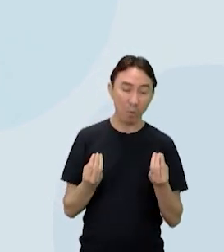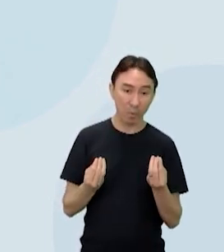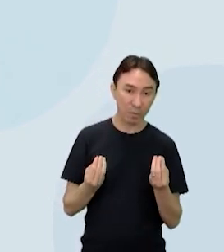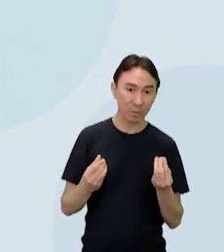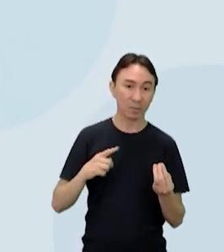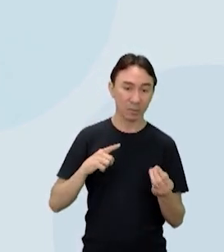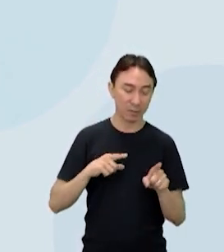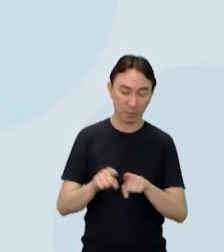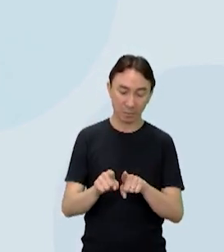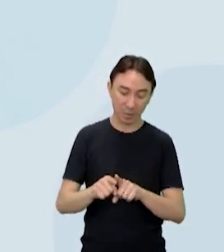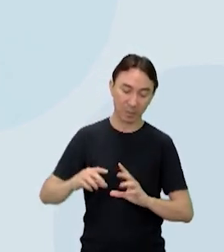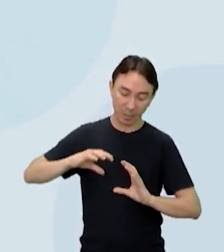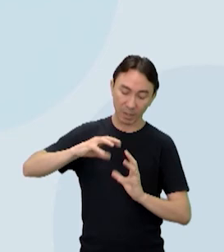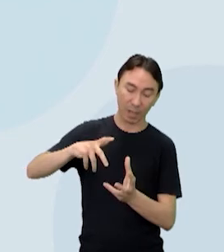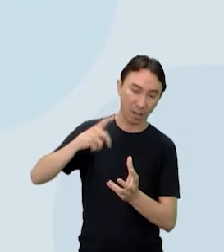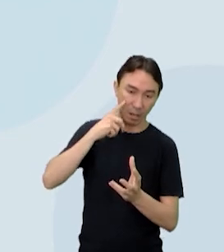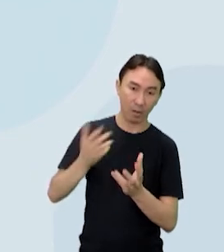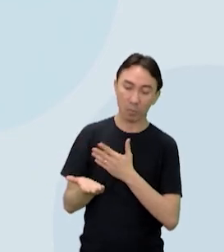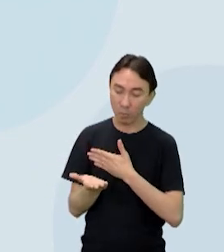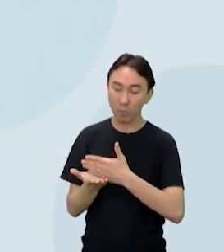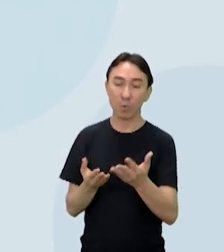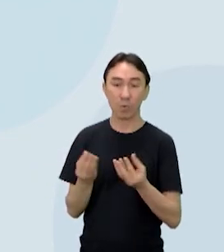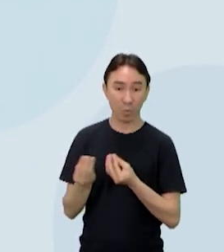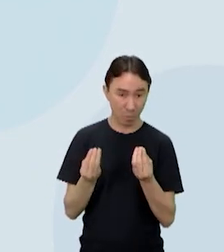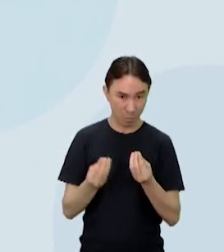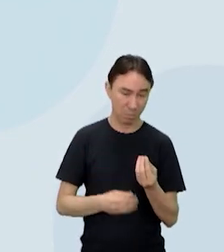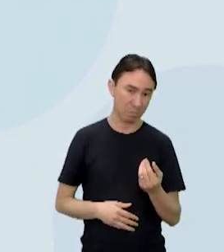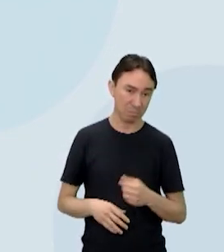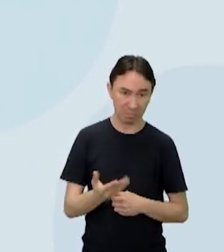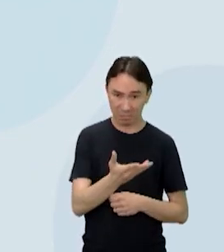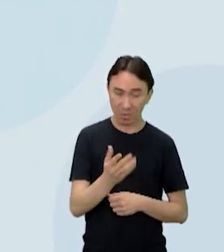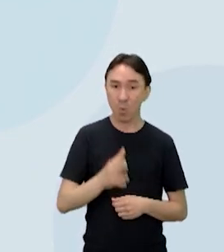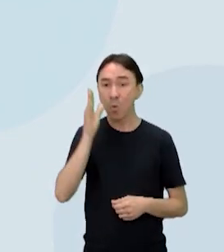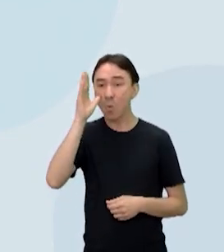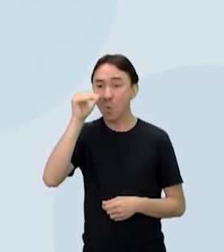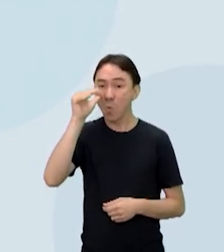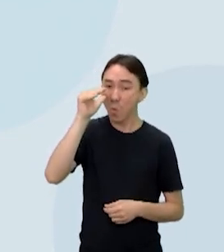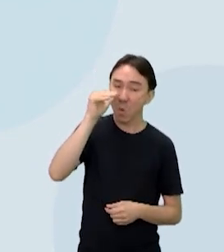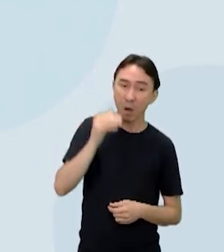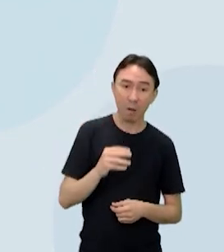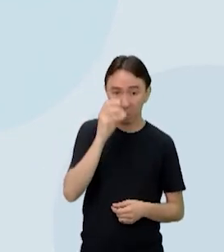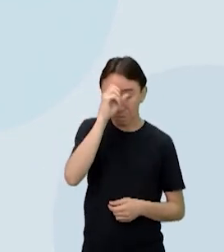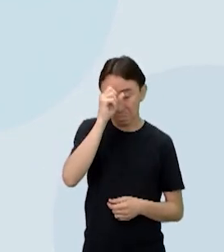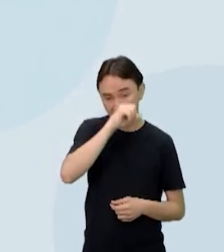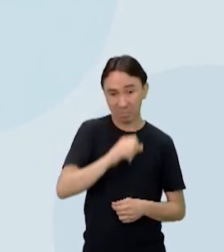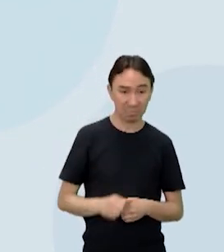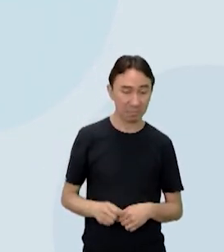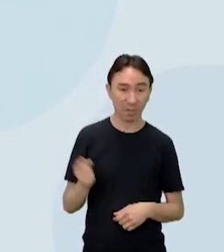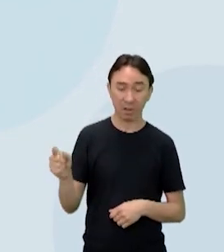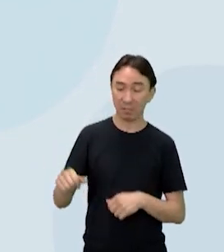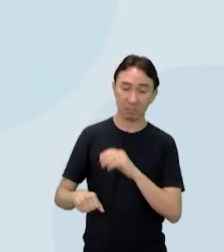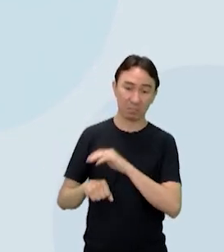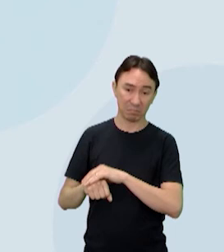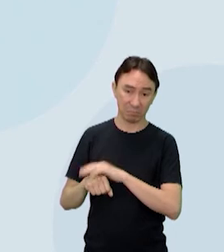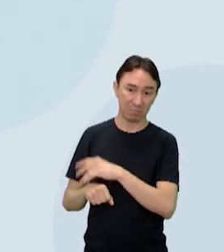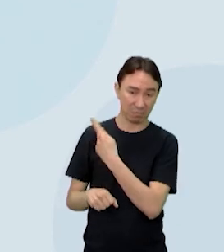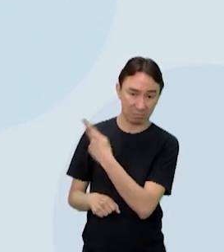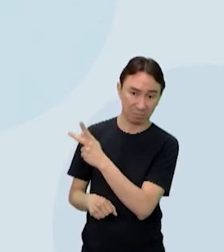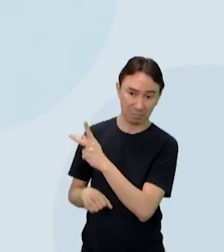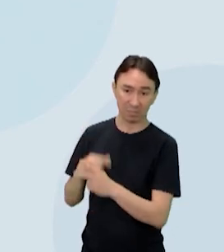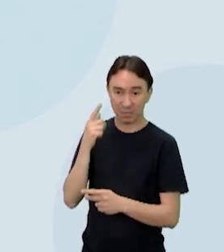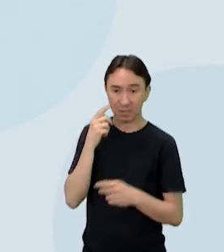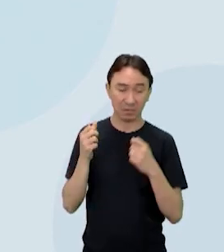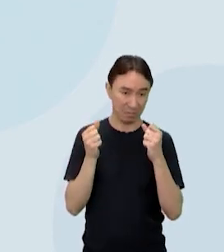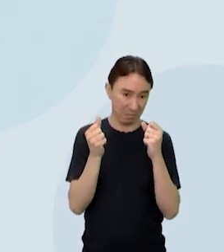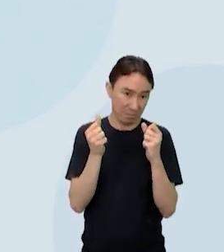origem da Terra. Fica para vocês aí a dica, se vocês tiverem aí mais curiosidade para saber a respeito do tema, tá aí para vocês no